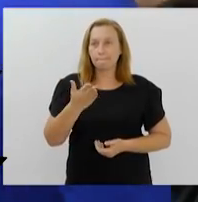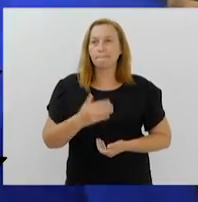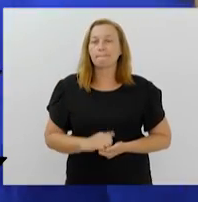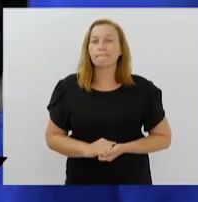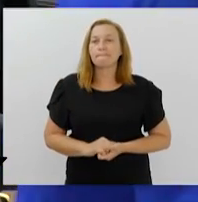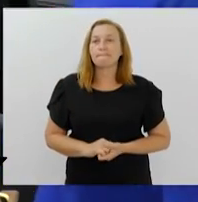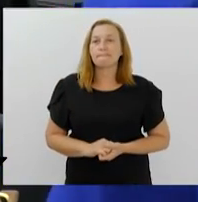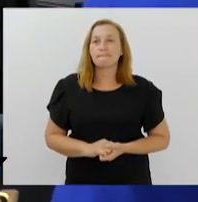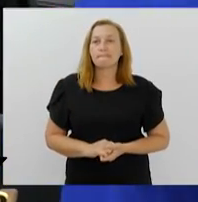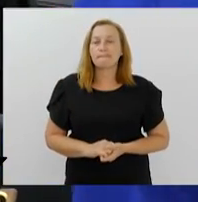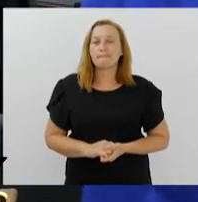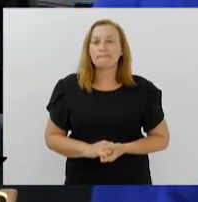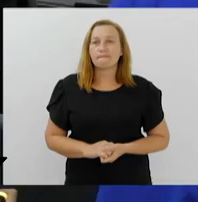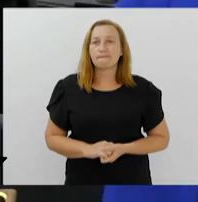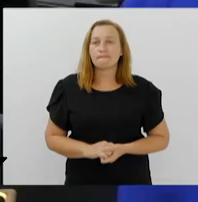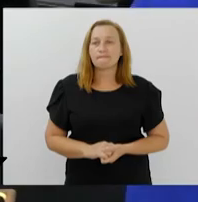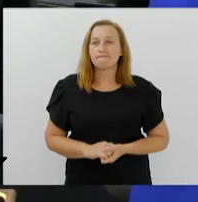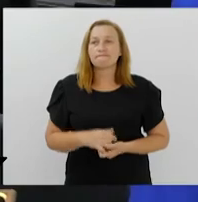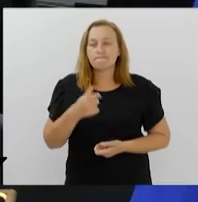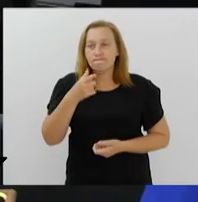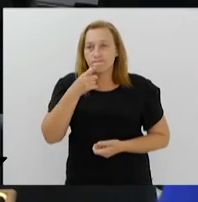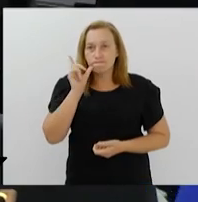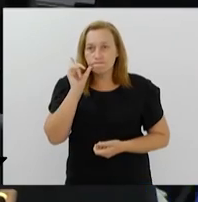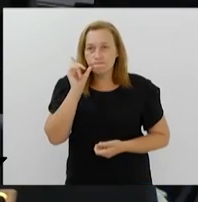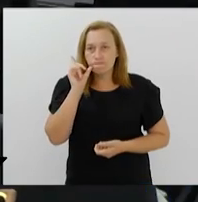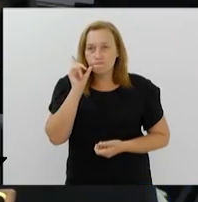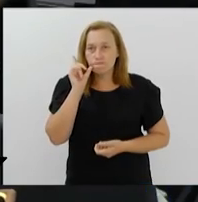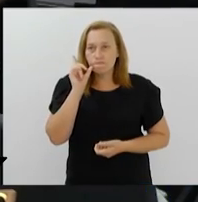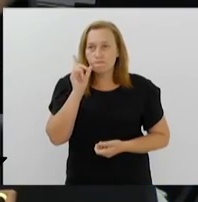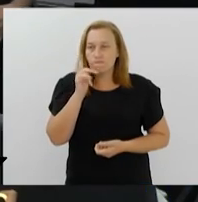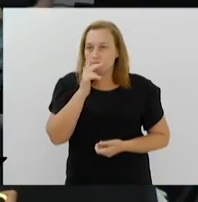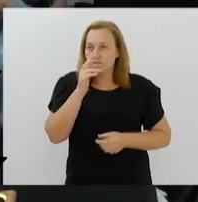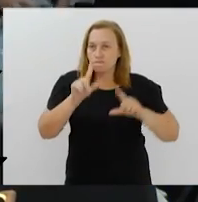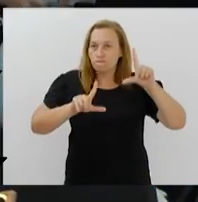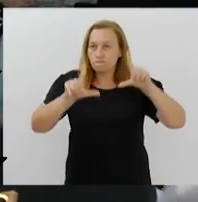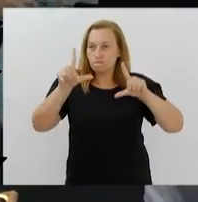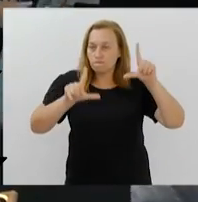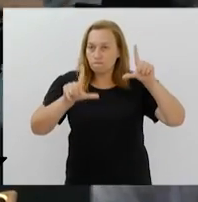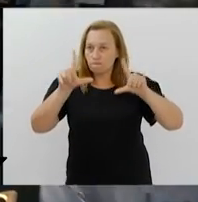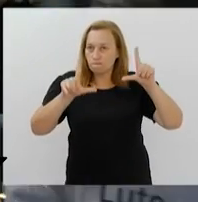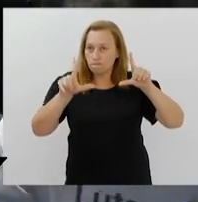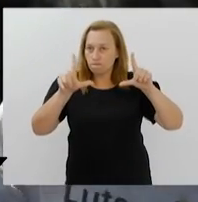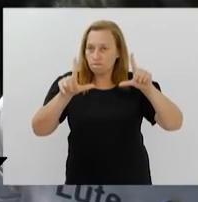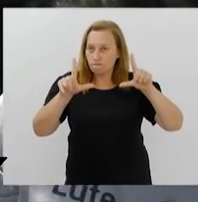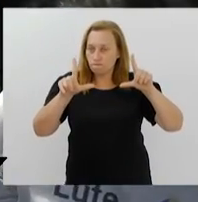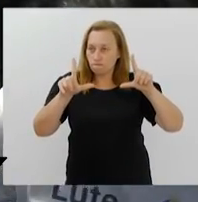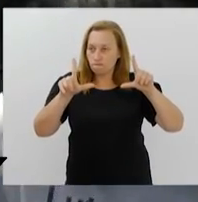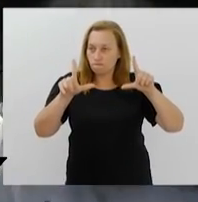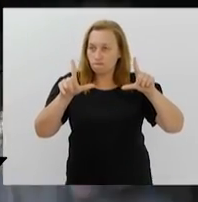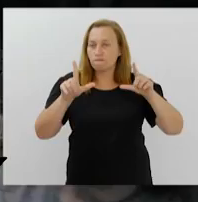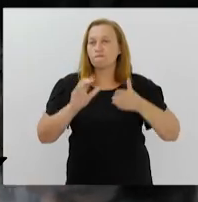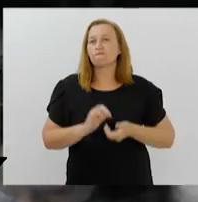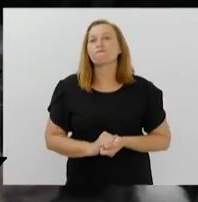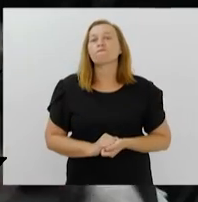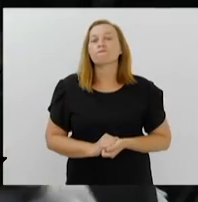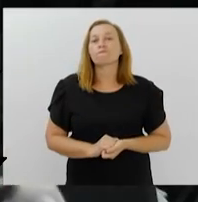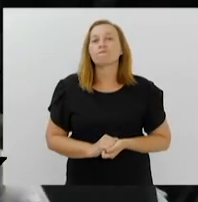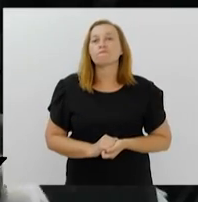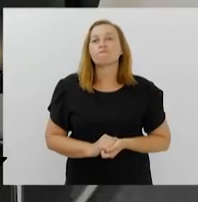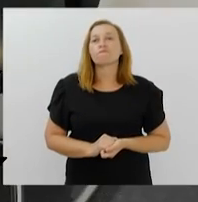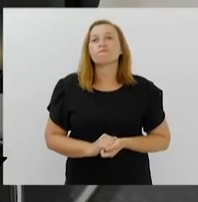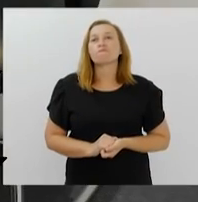FAB e ontem apareceu na televisão em grandes meios né de